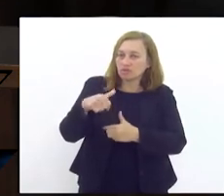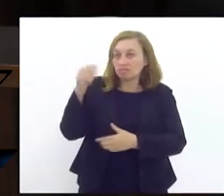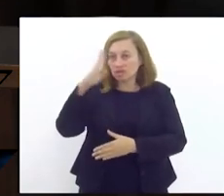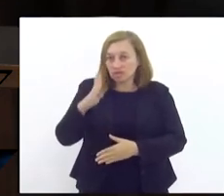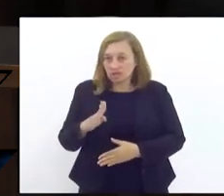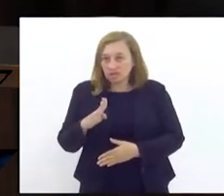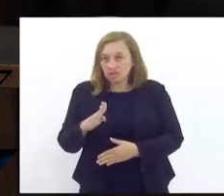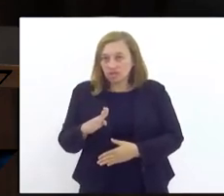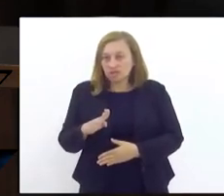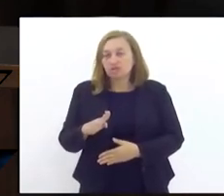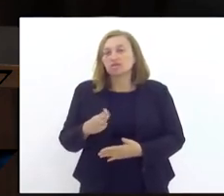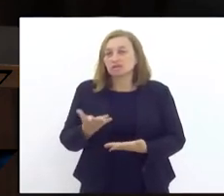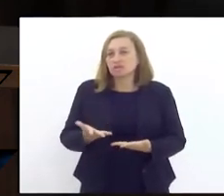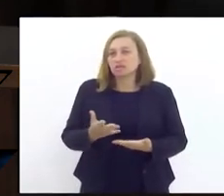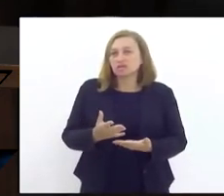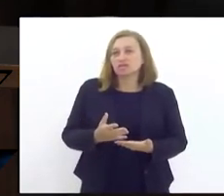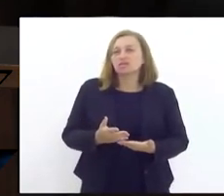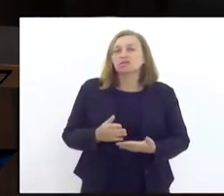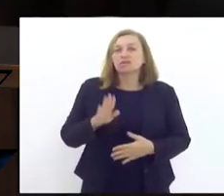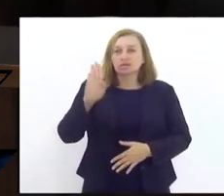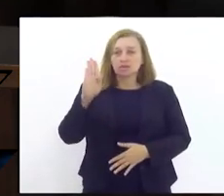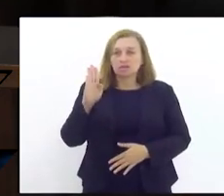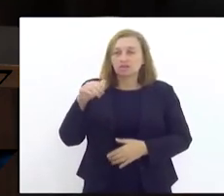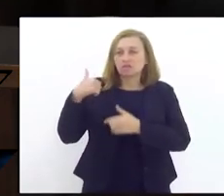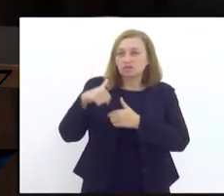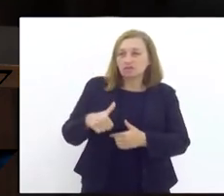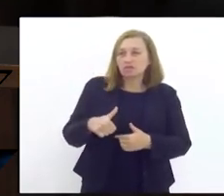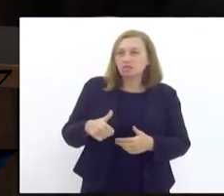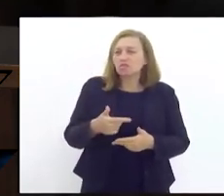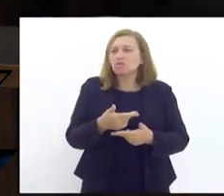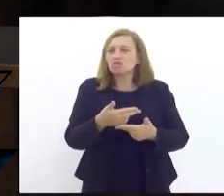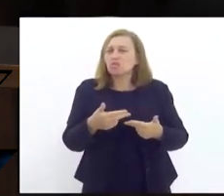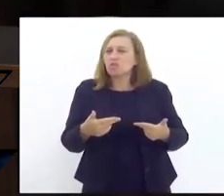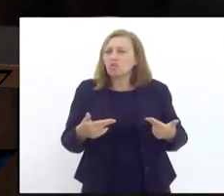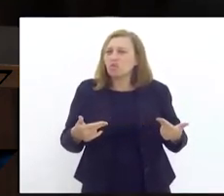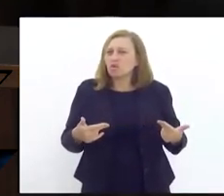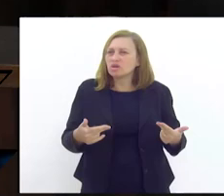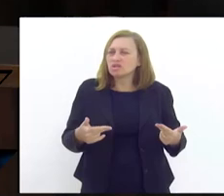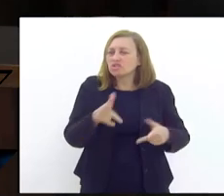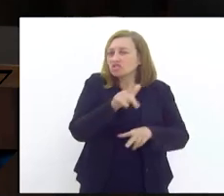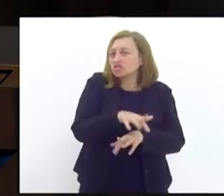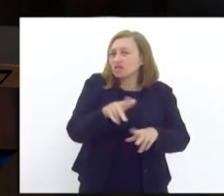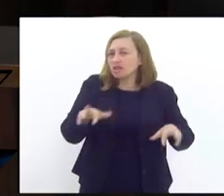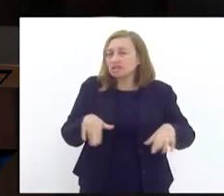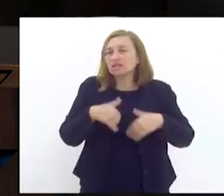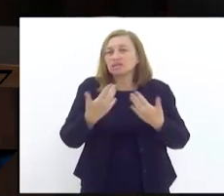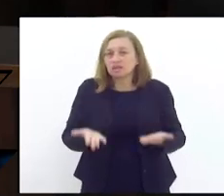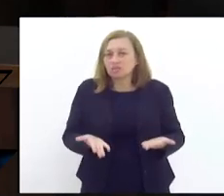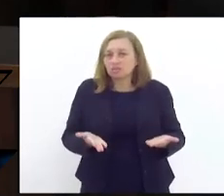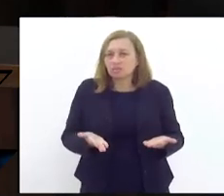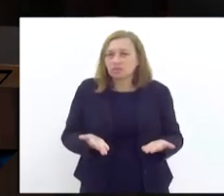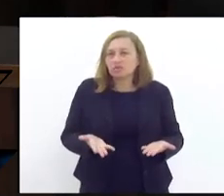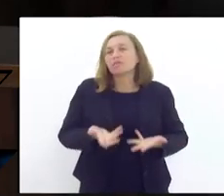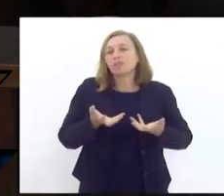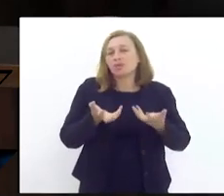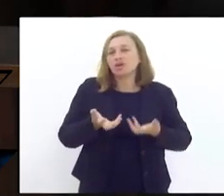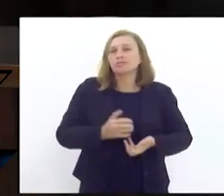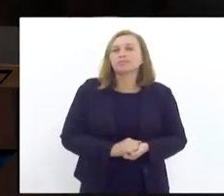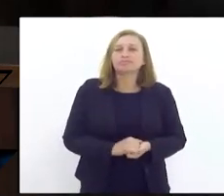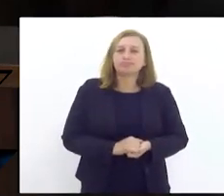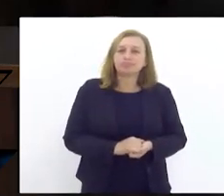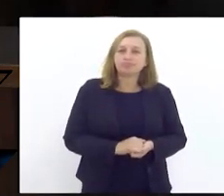inclusive lançou candidatos conservadores são coisas distintas e totalmente diferentes então eu quero